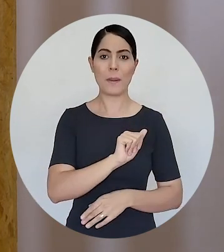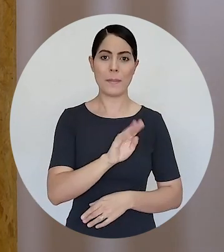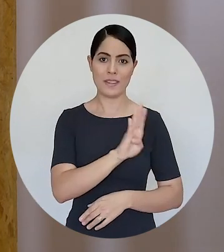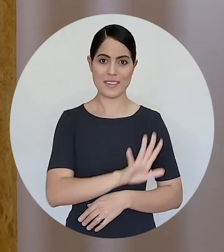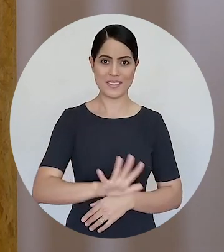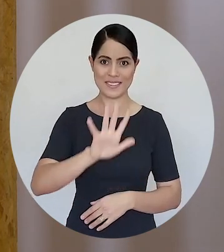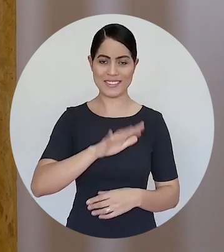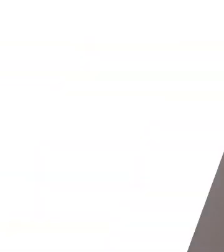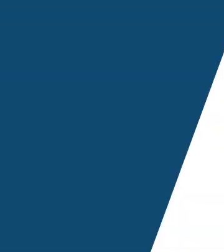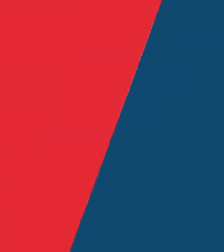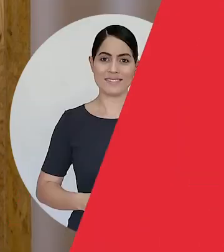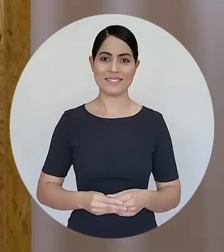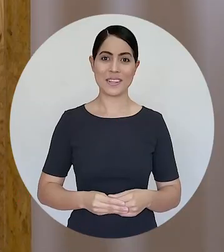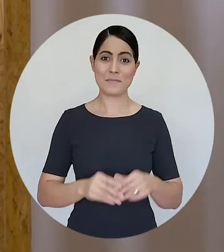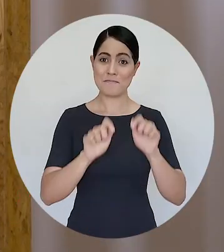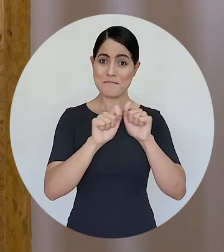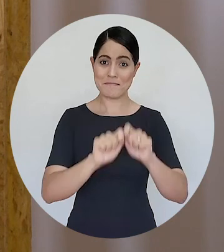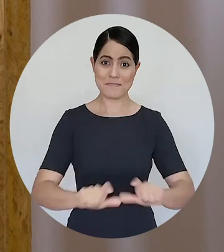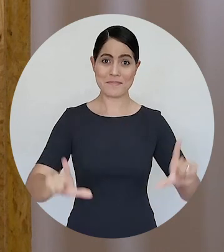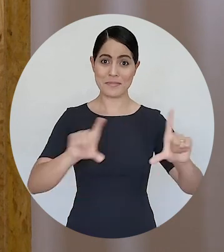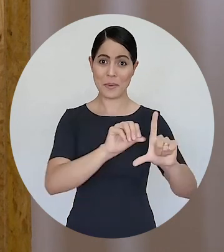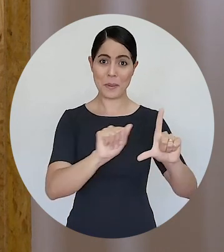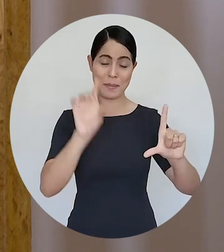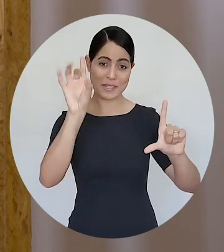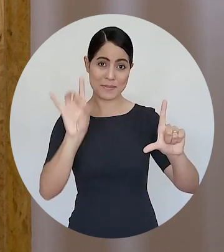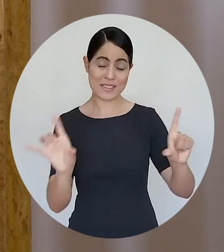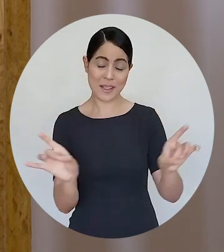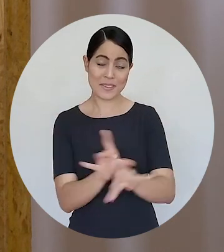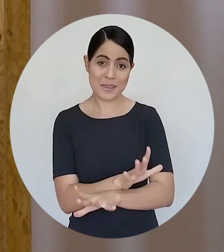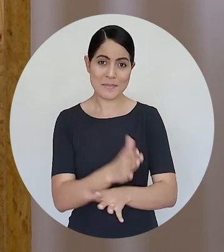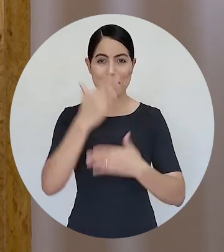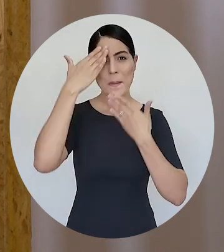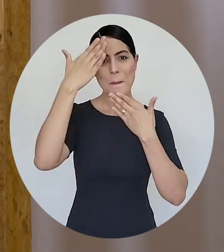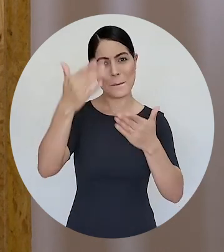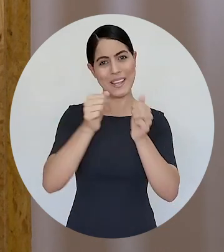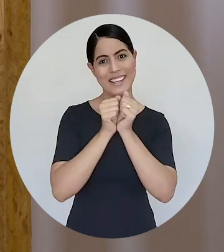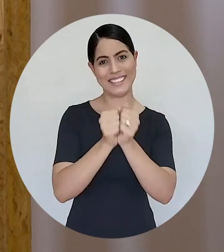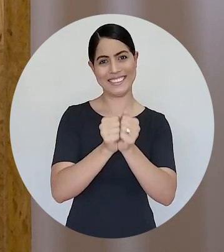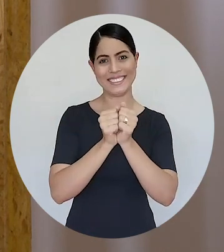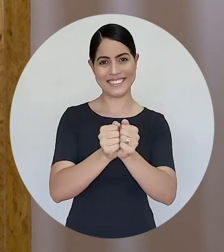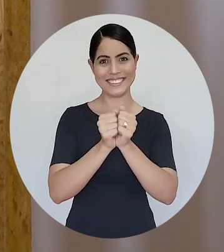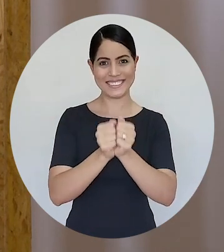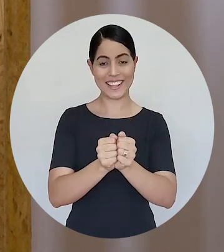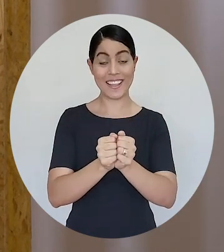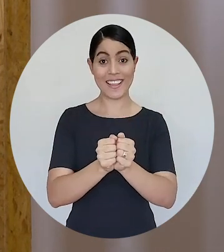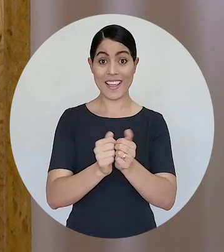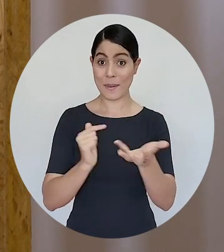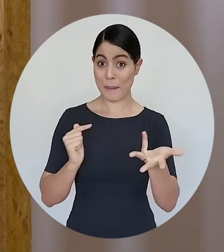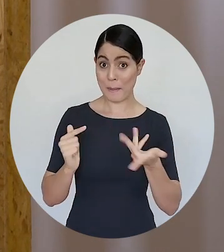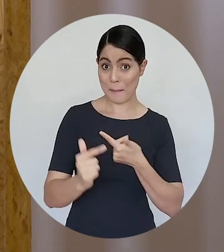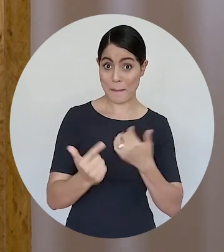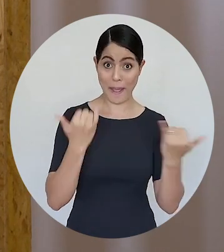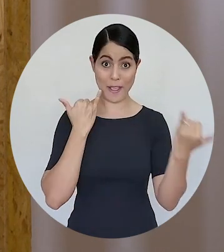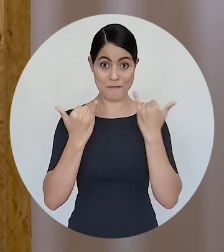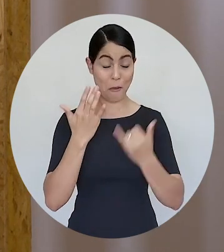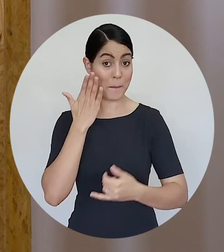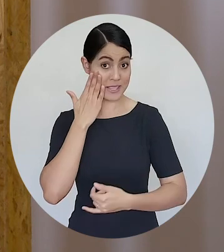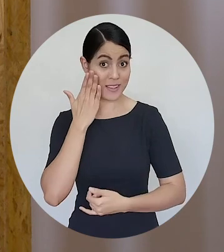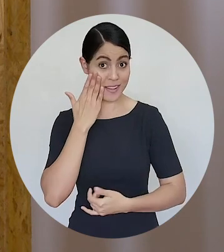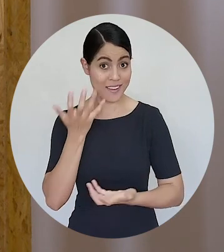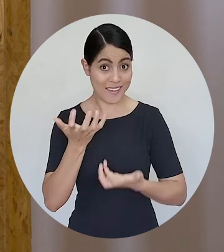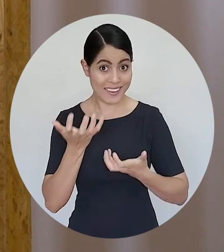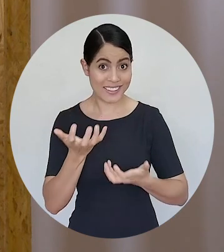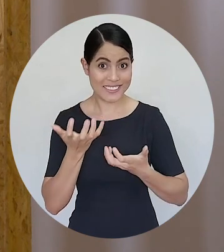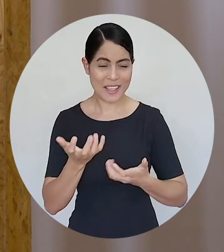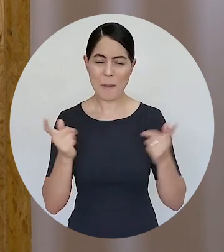OAB Nacional. Termina aqui o programa especial da OAB. Obrigado por nos acompanhar. Para saber tudo o que a